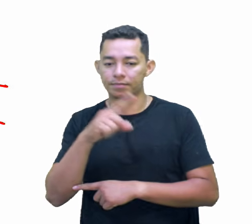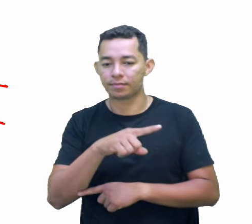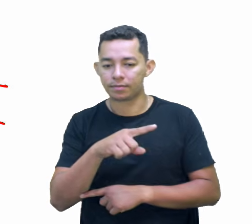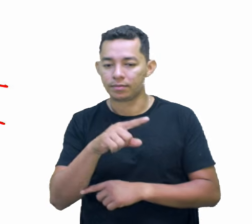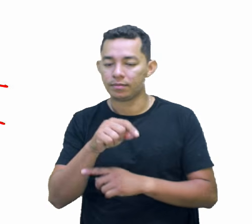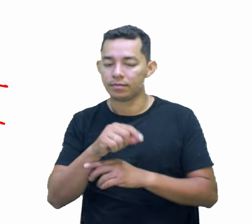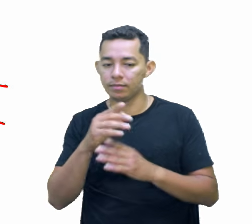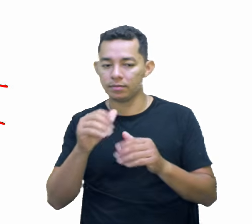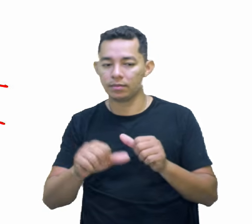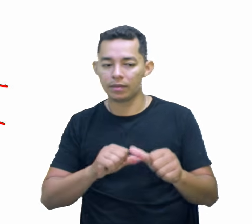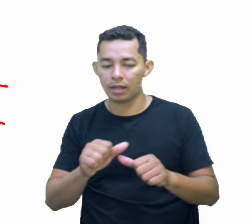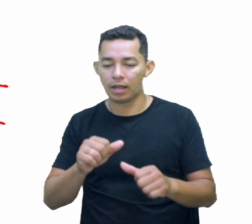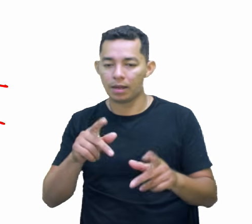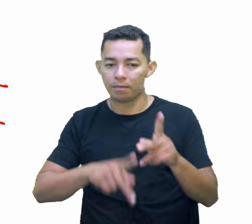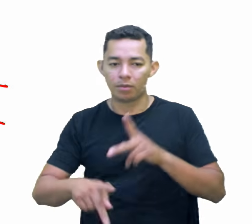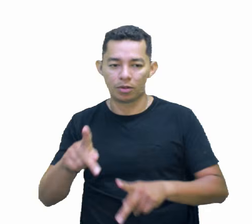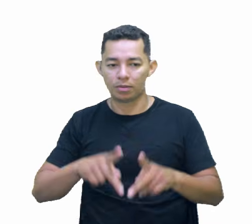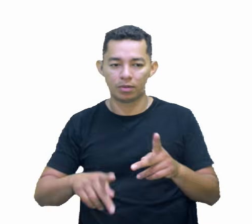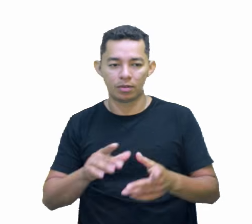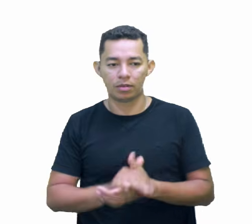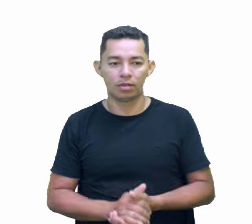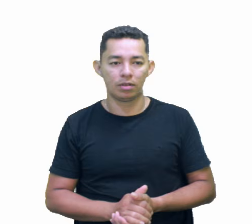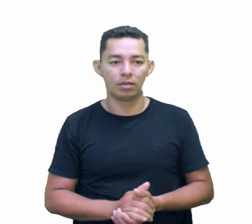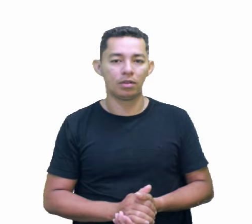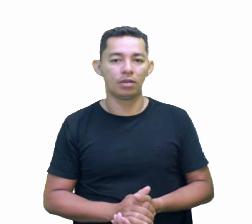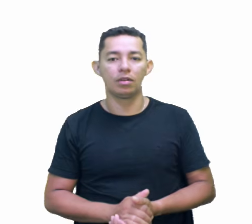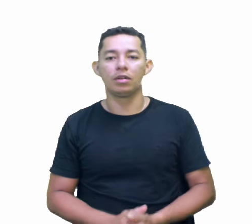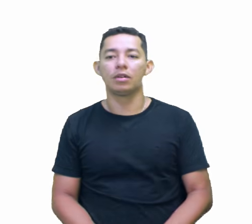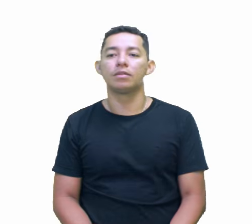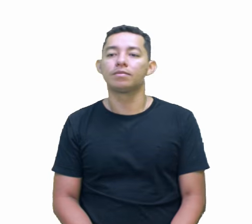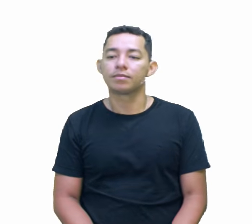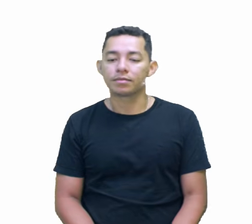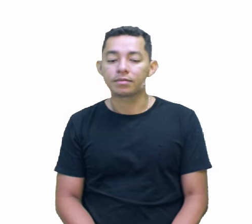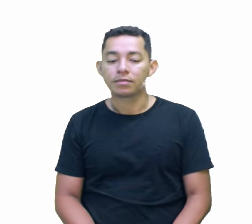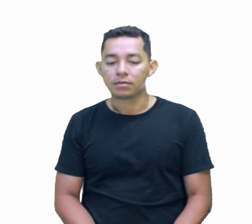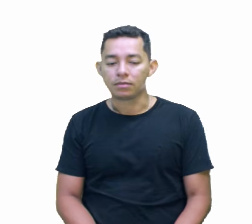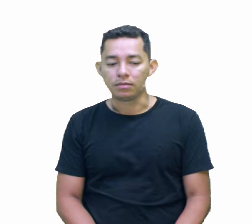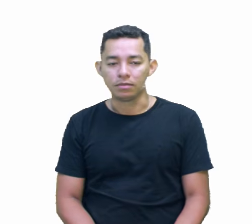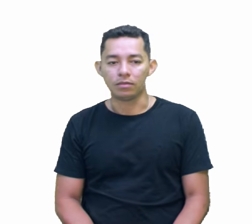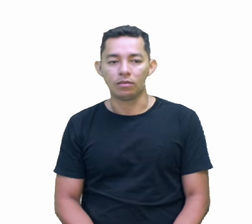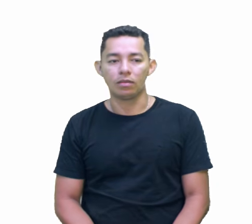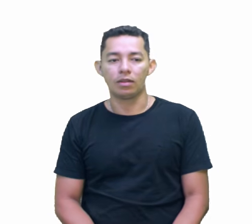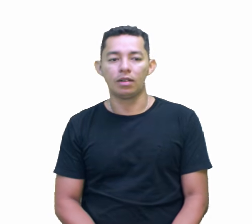das populações, repetida essa informação.